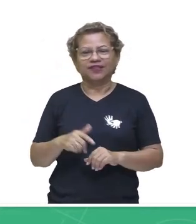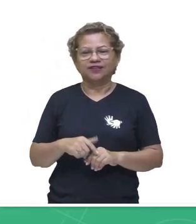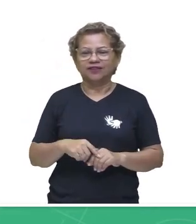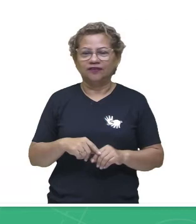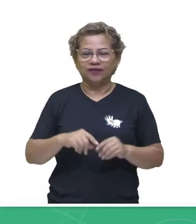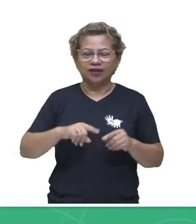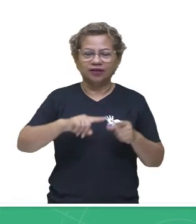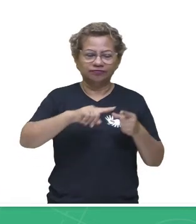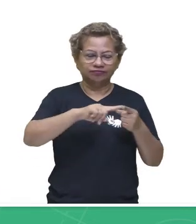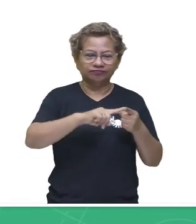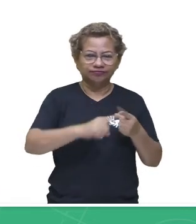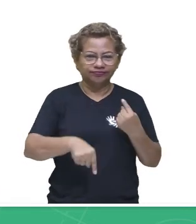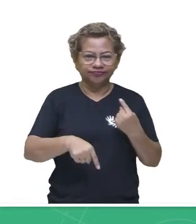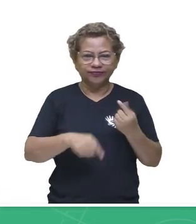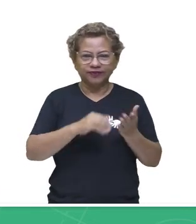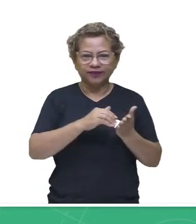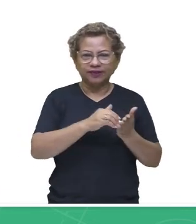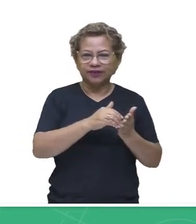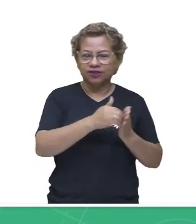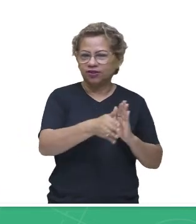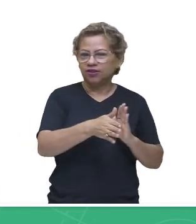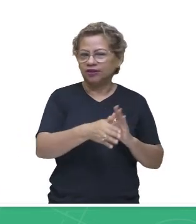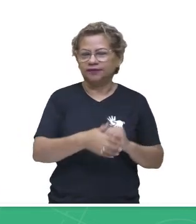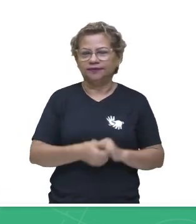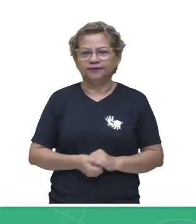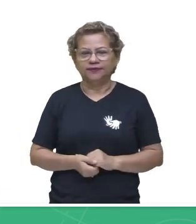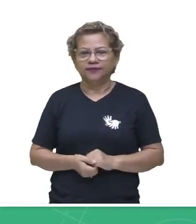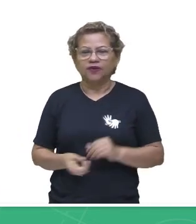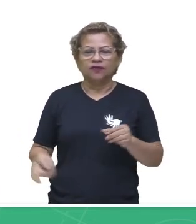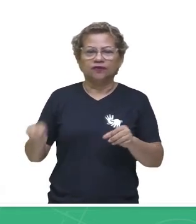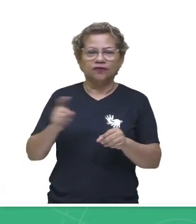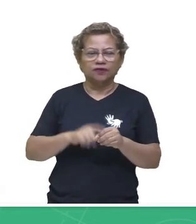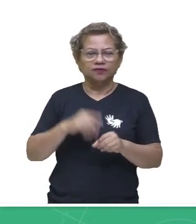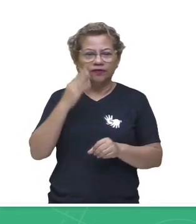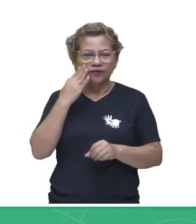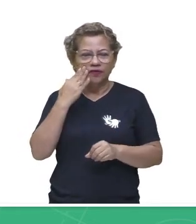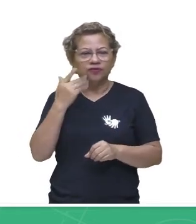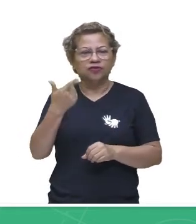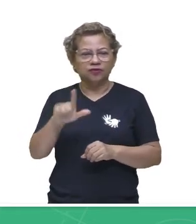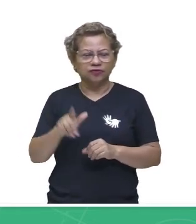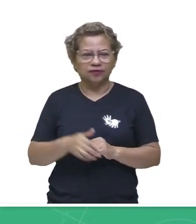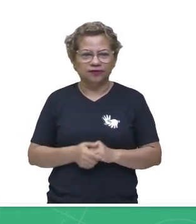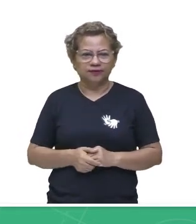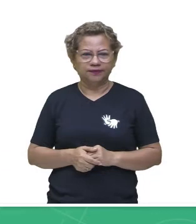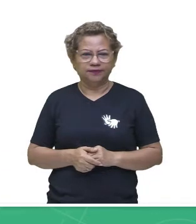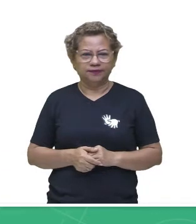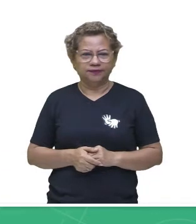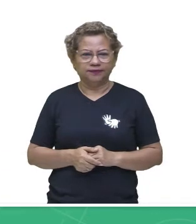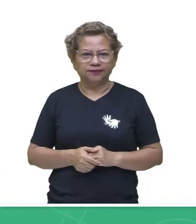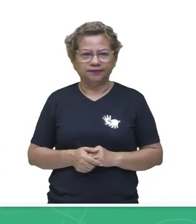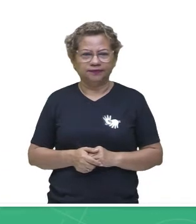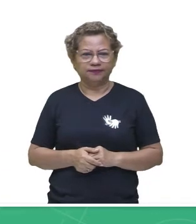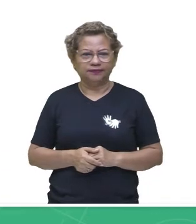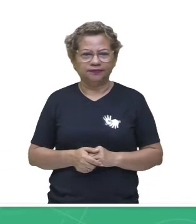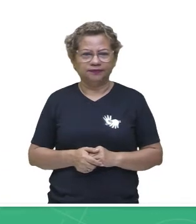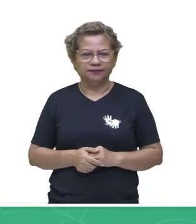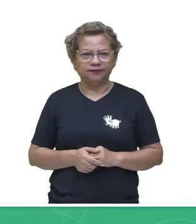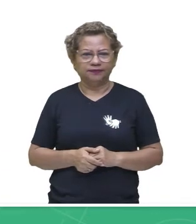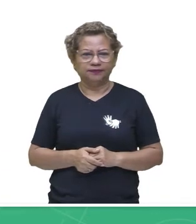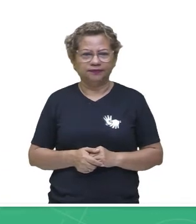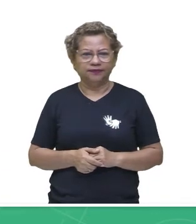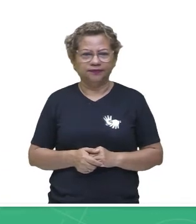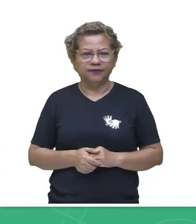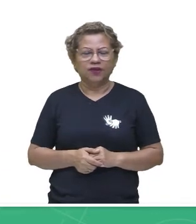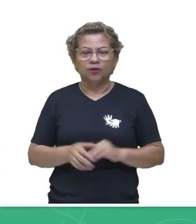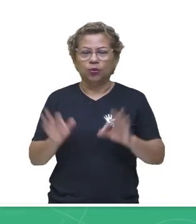aí, só a alternativa A para eles rapidinho. Nós já vamos eliminar aí nesse sufrágio universal. Porque não eram todos